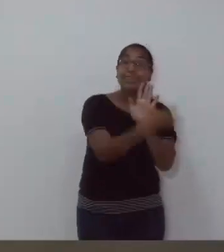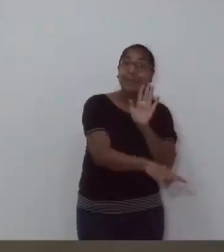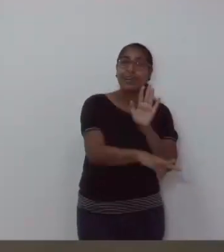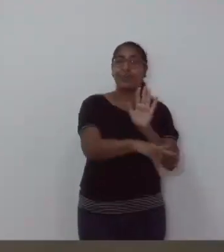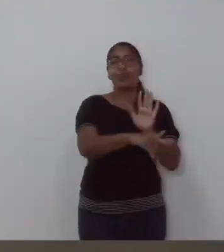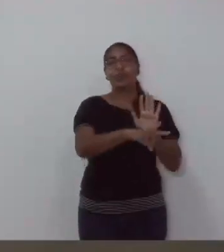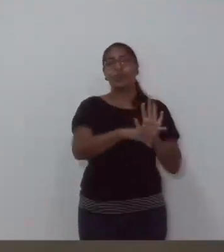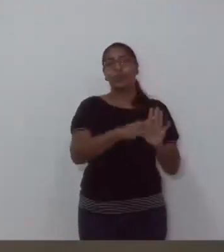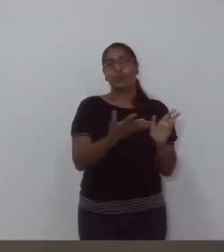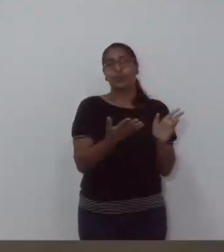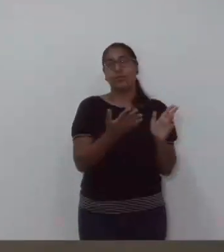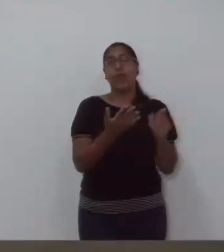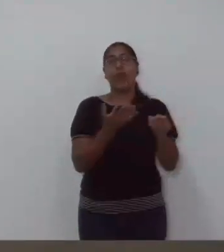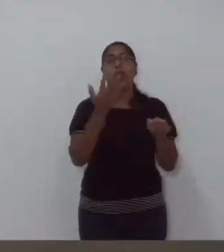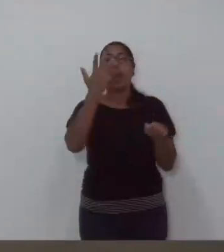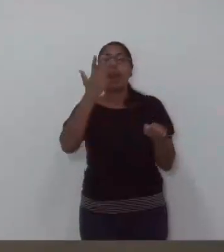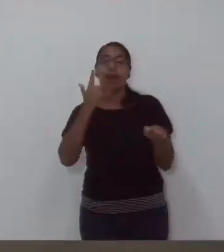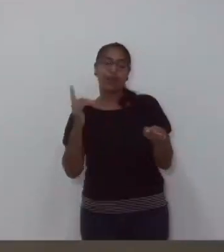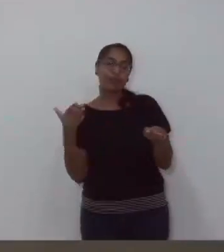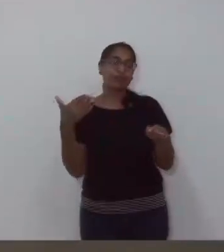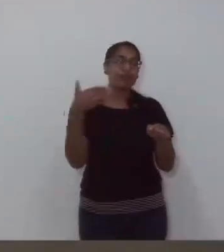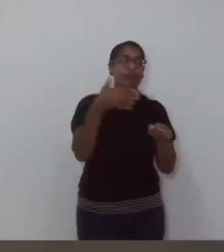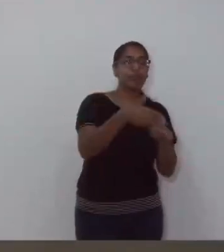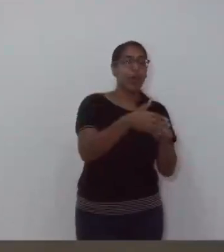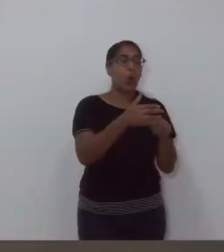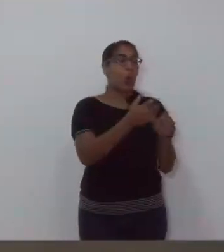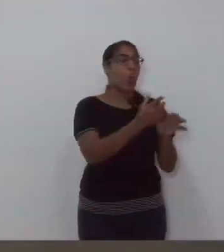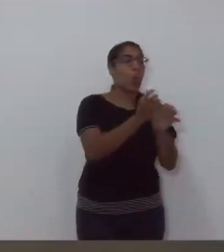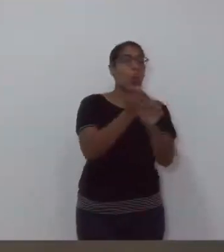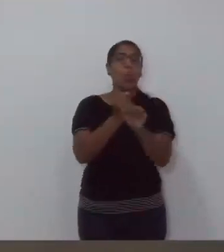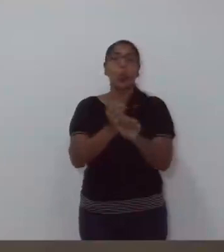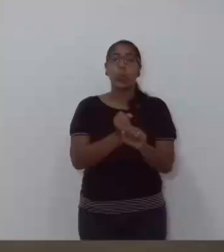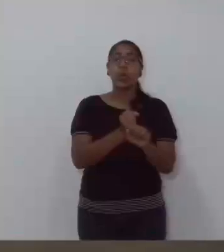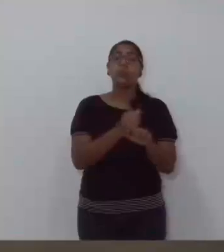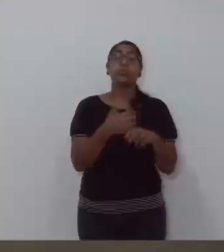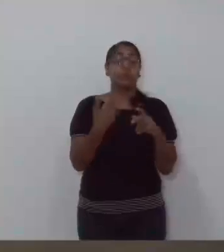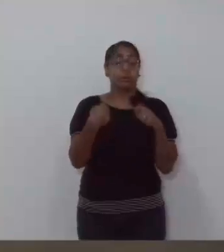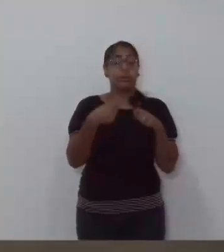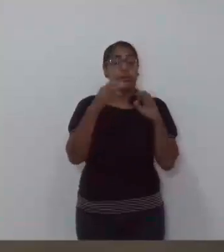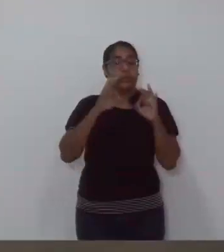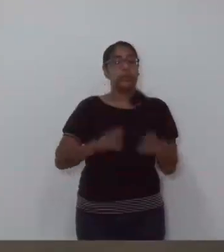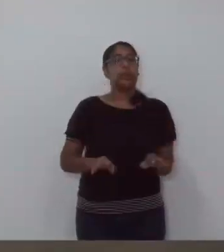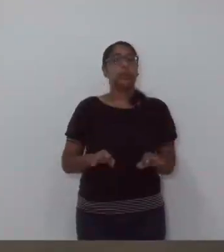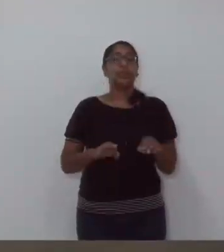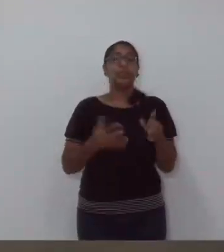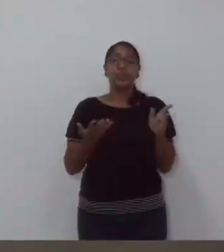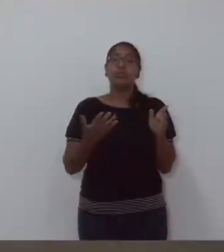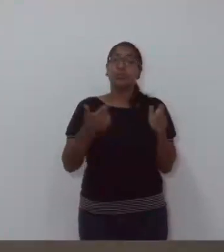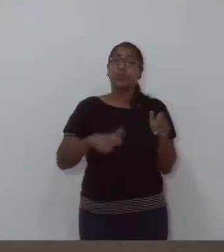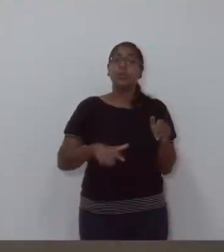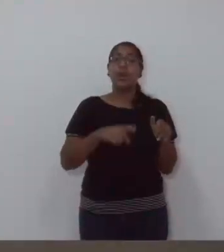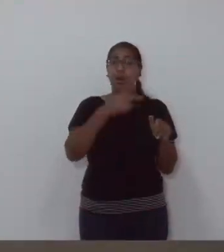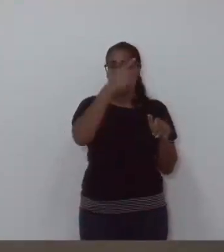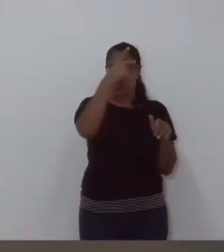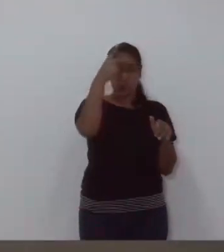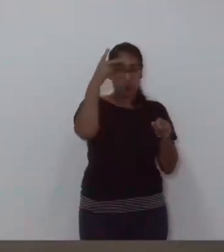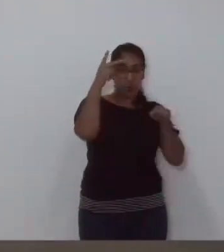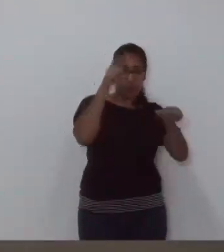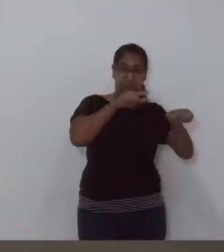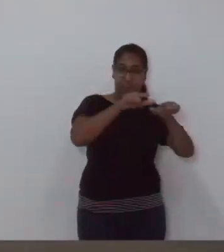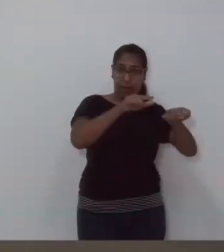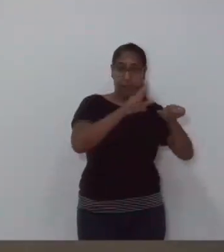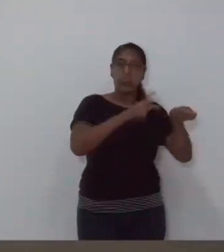adequada, né, dos alunos, porque, volto a dizer, as pessoas da prefeitura, os professores, diretores